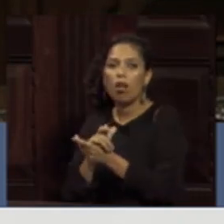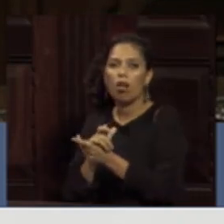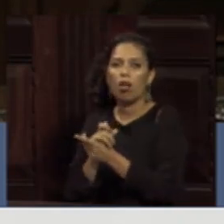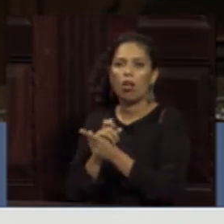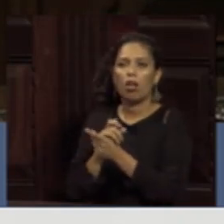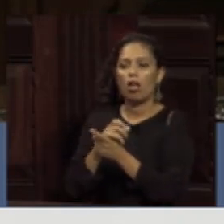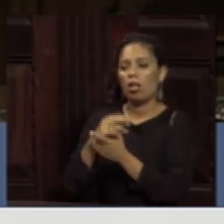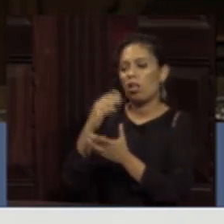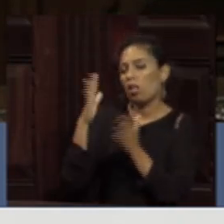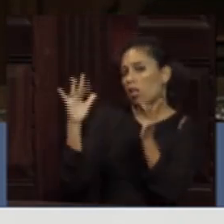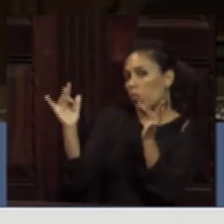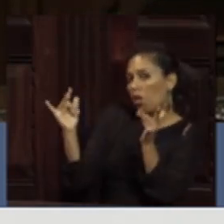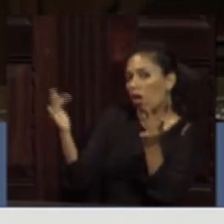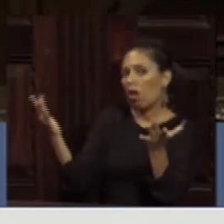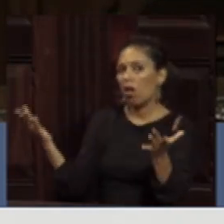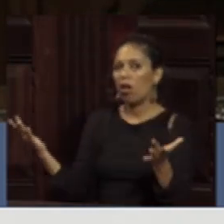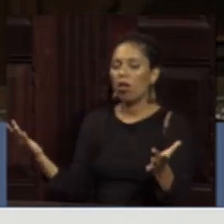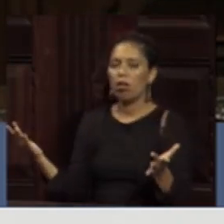maridos, namorados,